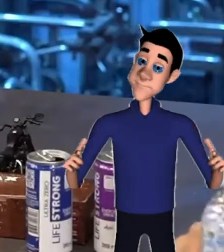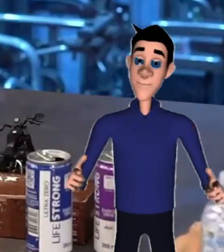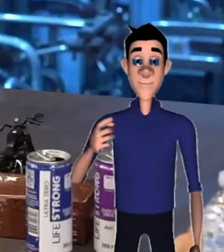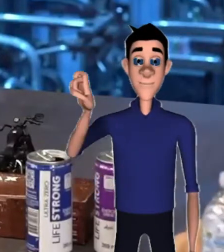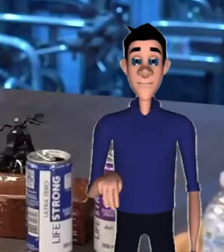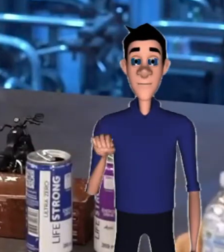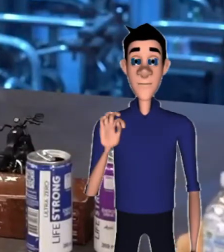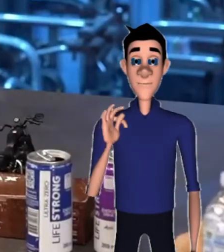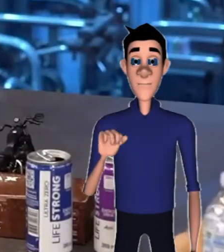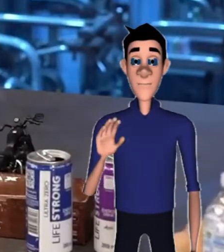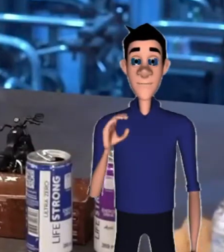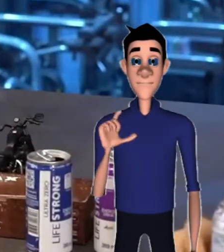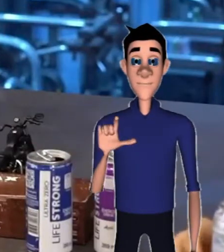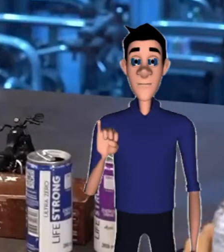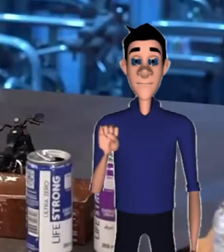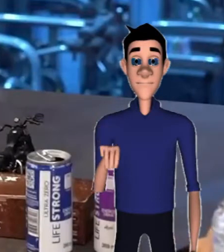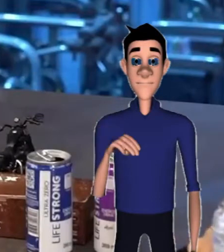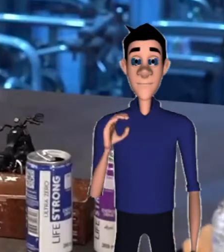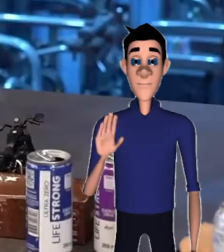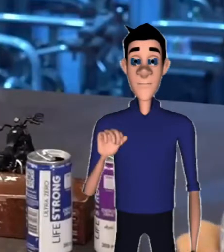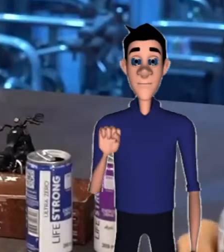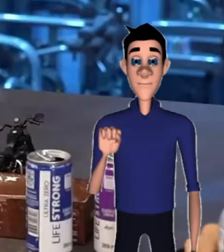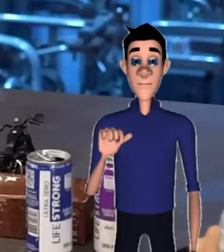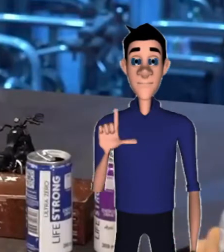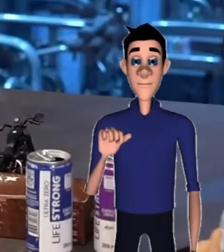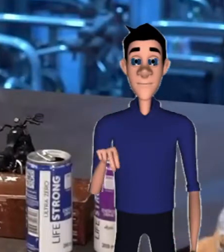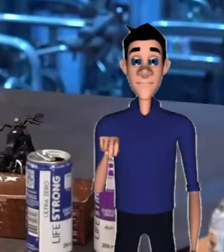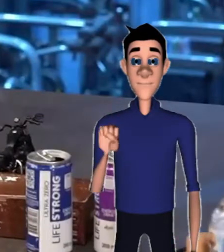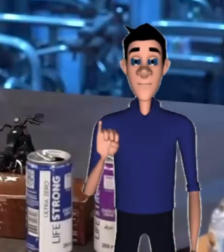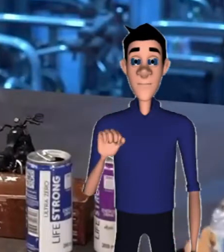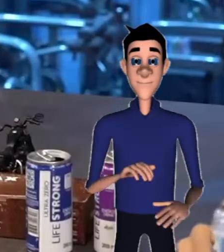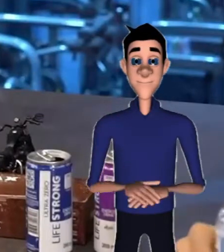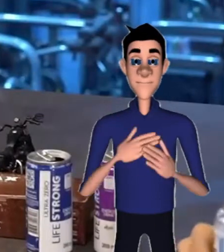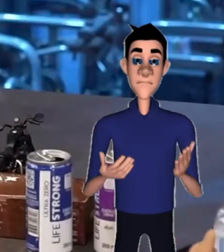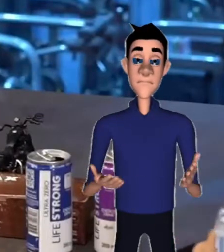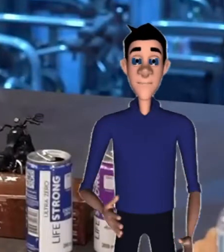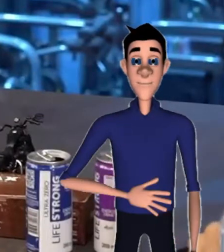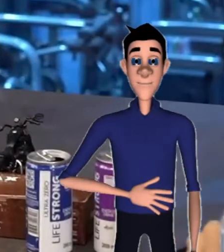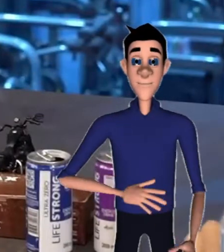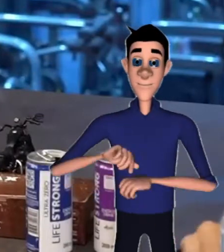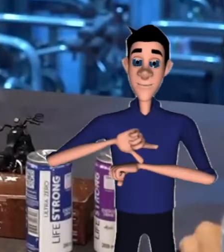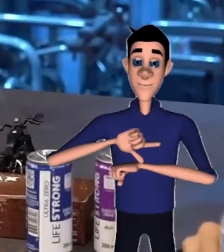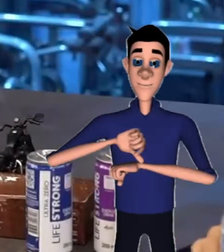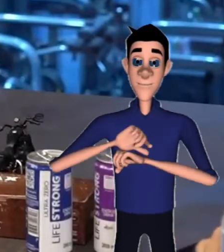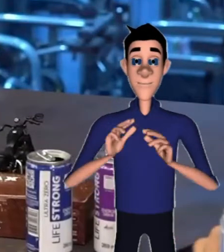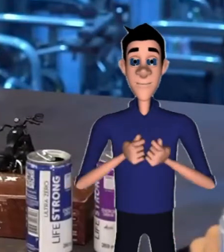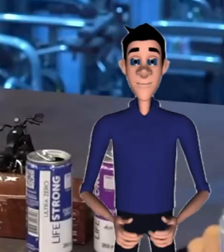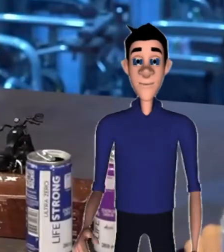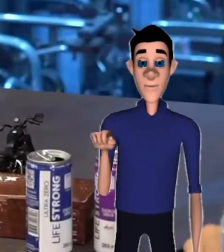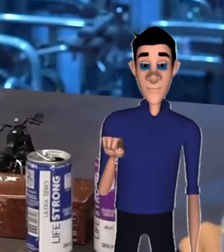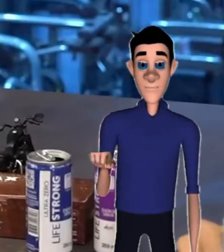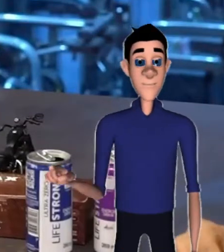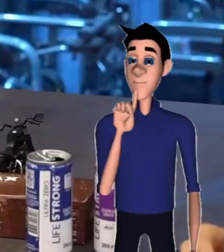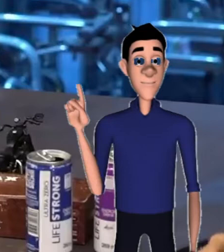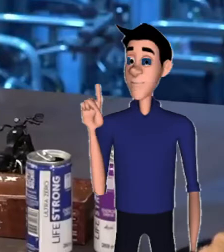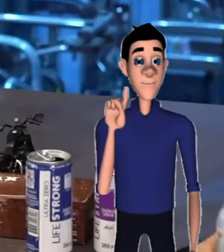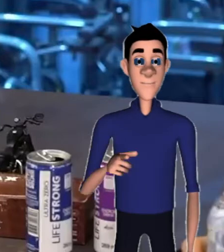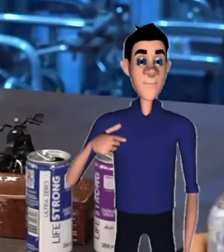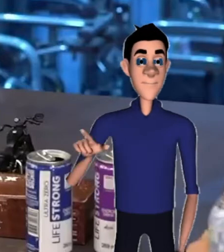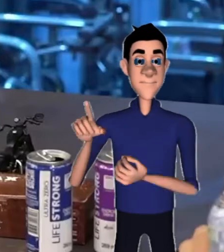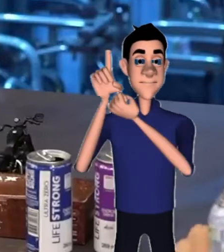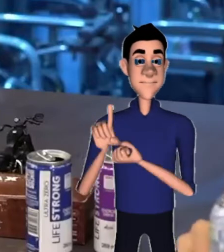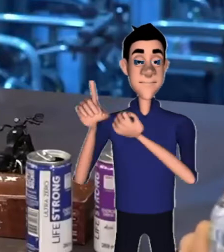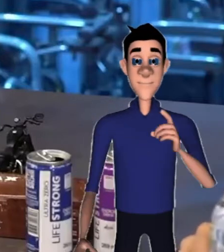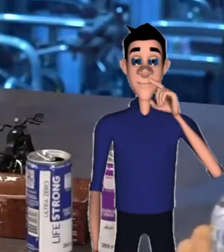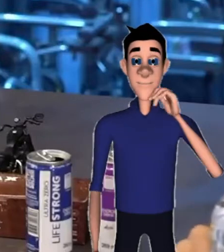baixa de metabolismo basal, não faz musculação, ou seja, não constrói fibras para aumentar a sua taxa de metabolismo basal, e